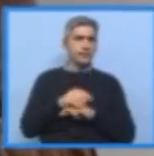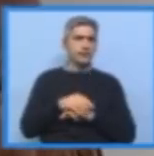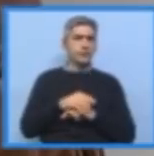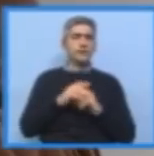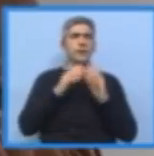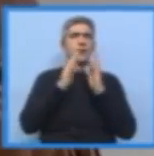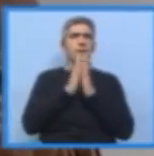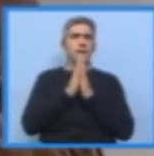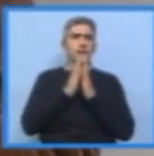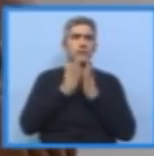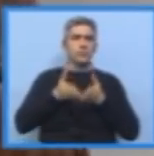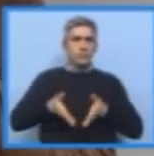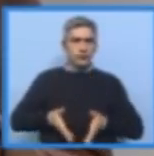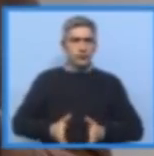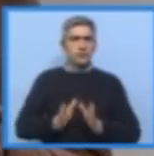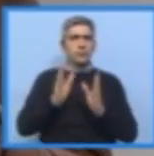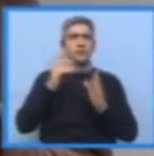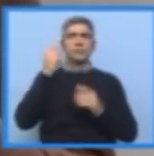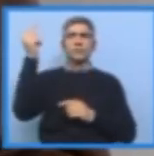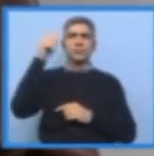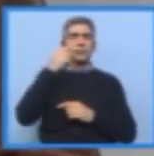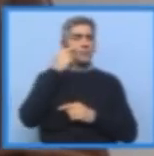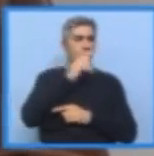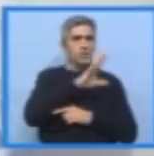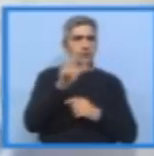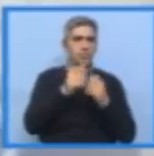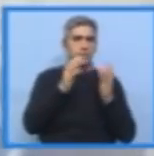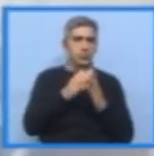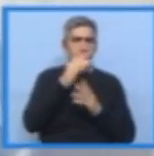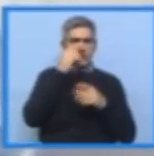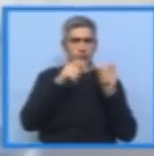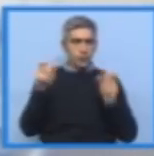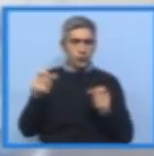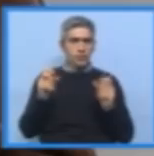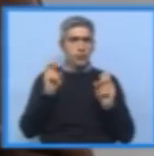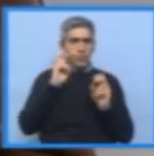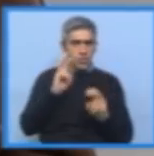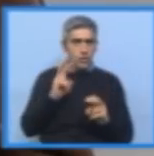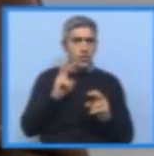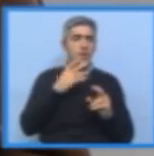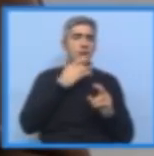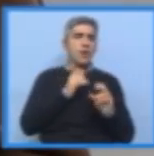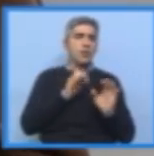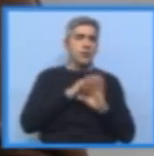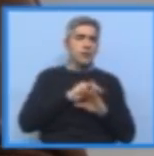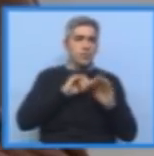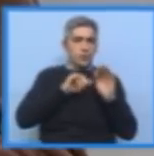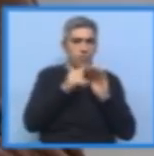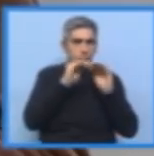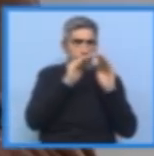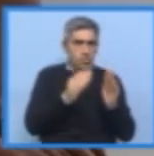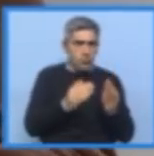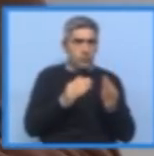É Deus a nascer, a vir ao mundo e a mostrar-se a toda a gente. Só que no Natal é de maneira muito discreta, numa gruta,